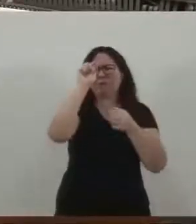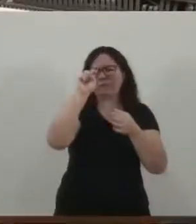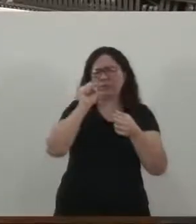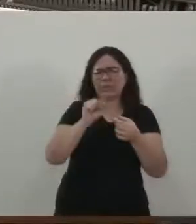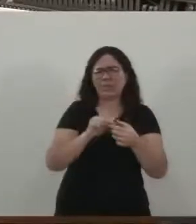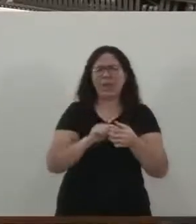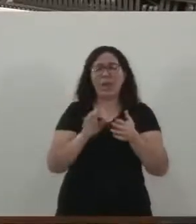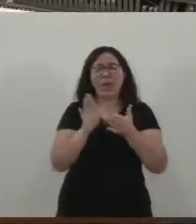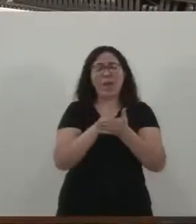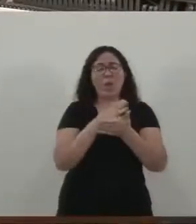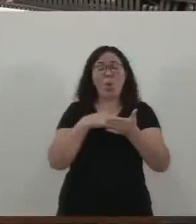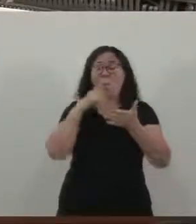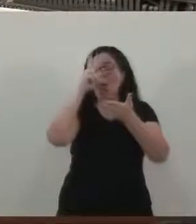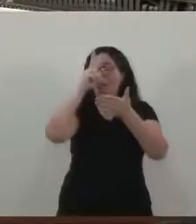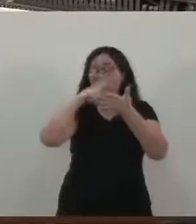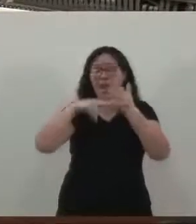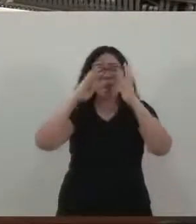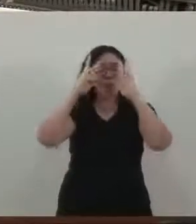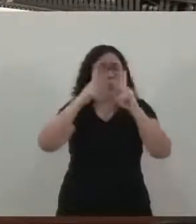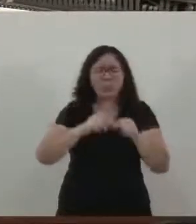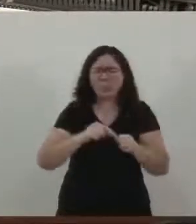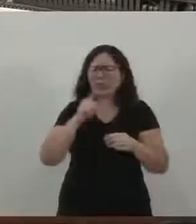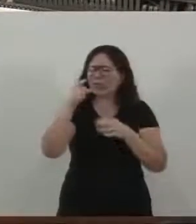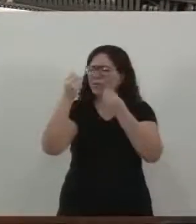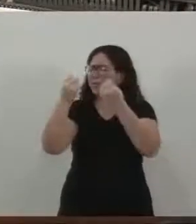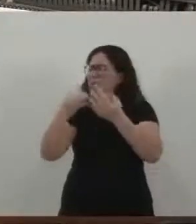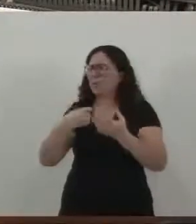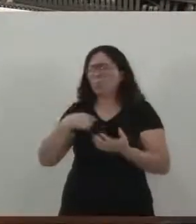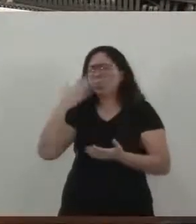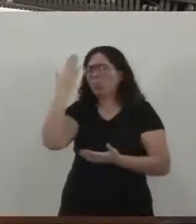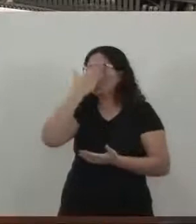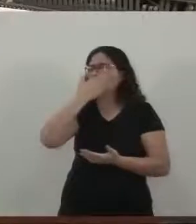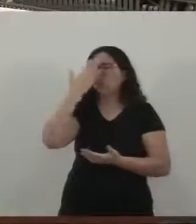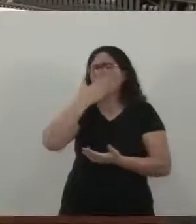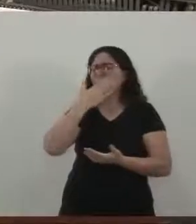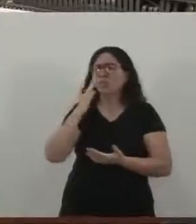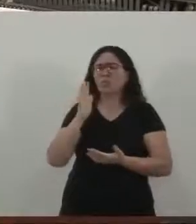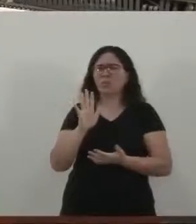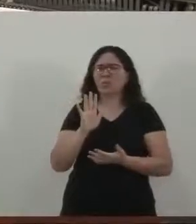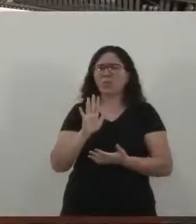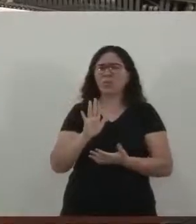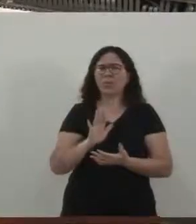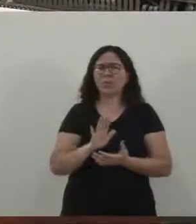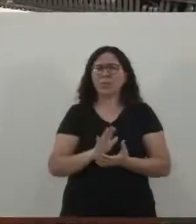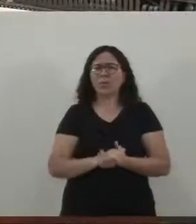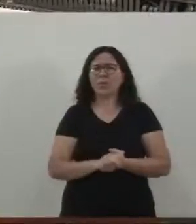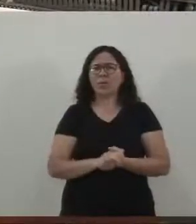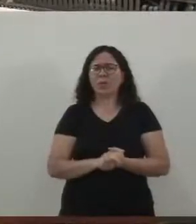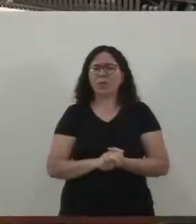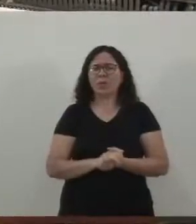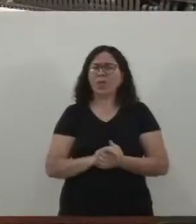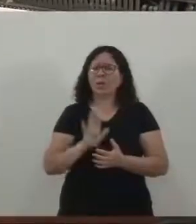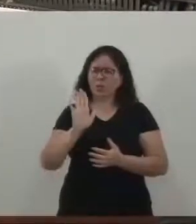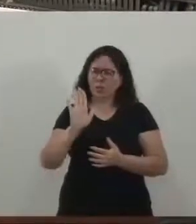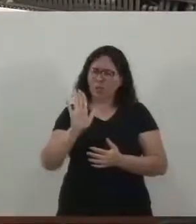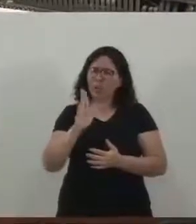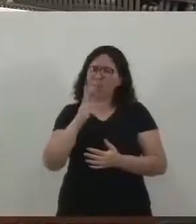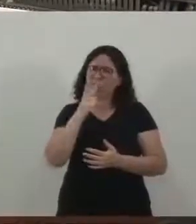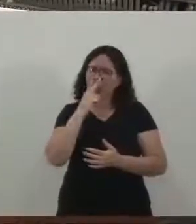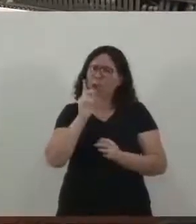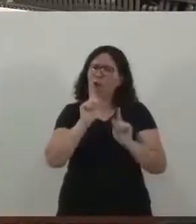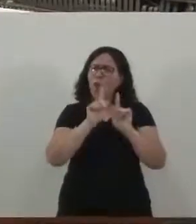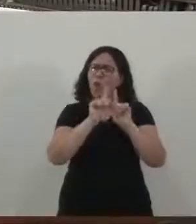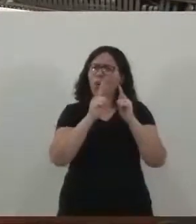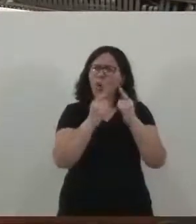e nem tudo a gente lê. Eu não sei o que o vereador está se falando, mas tenho para mim que todos os